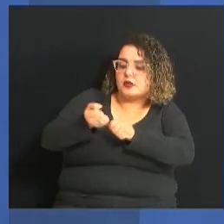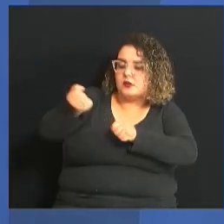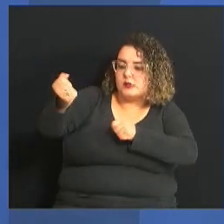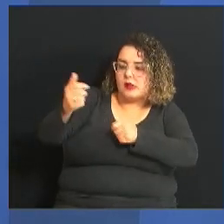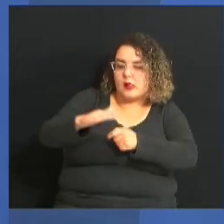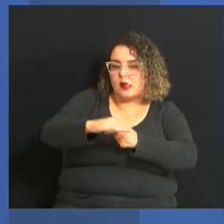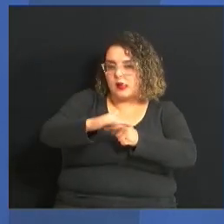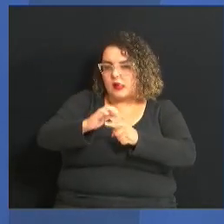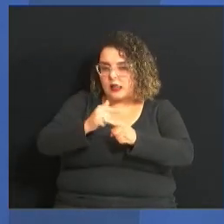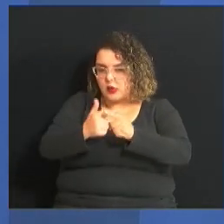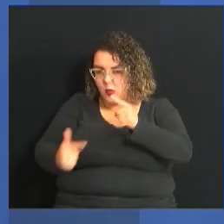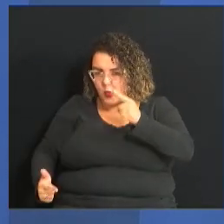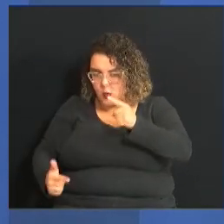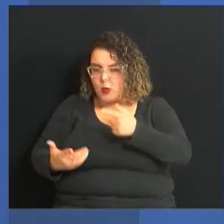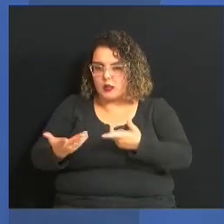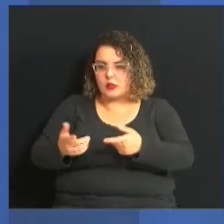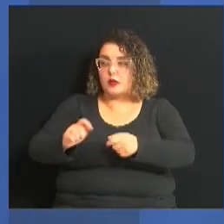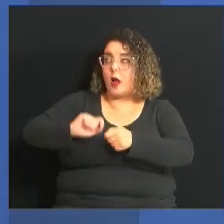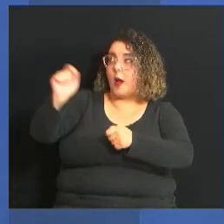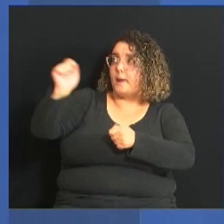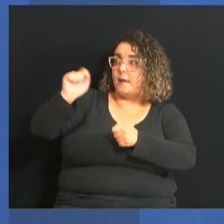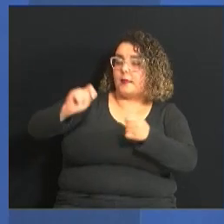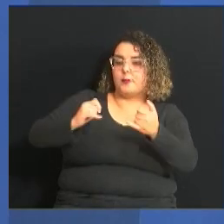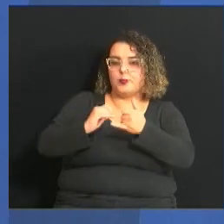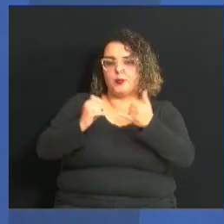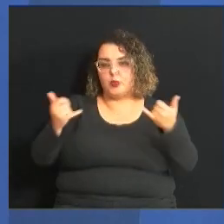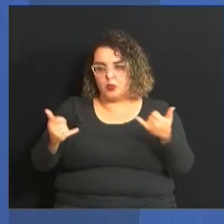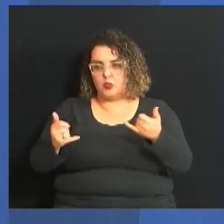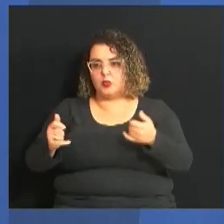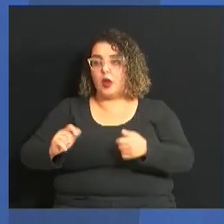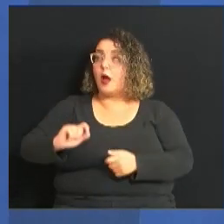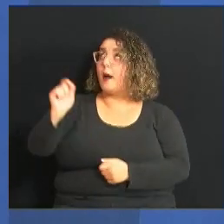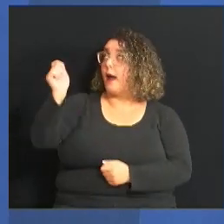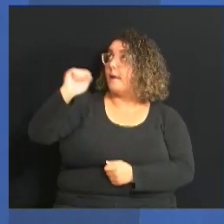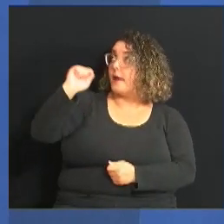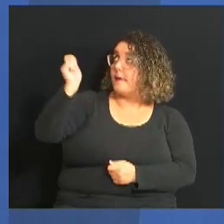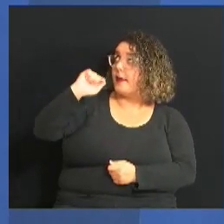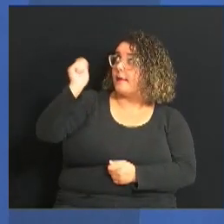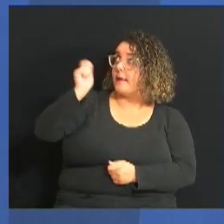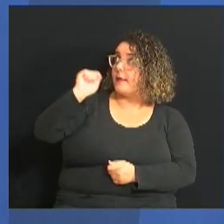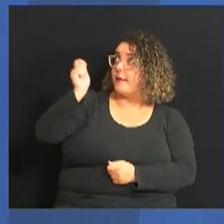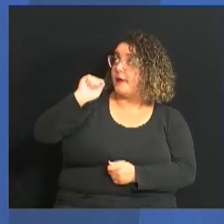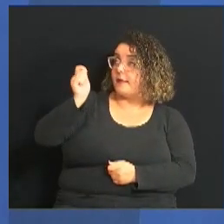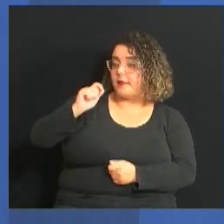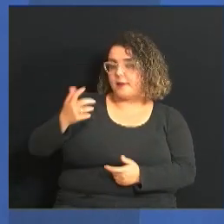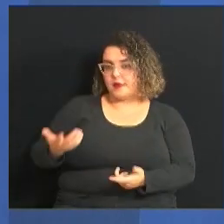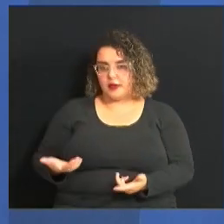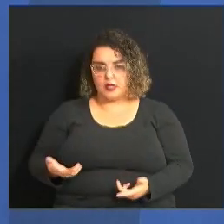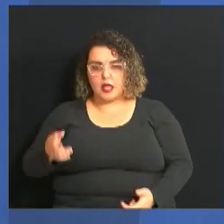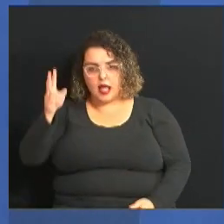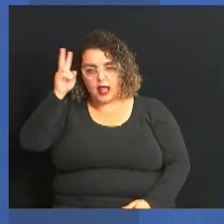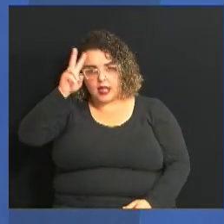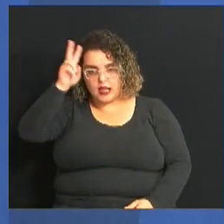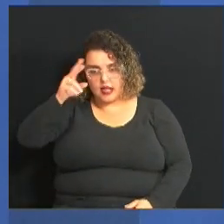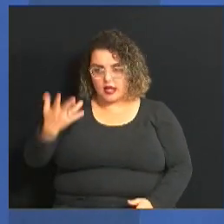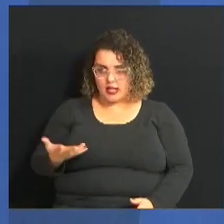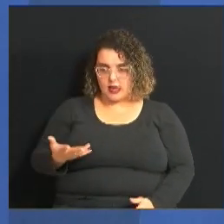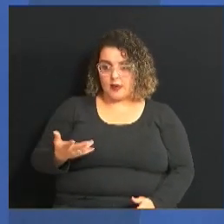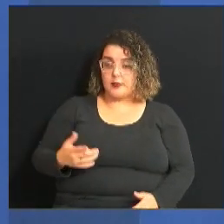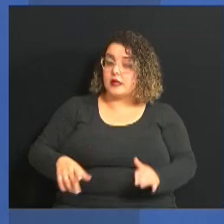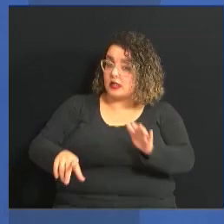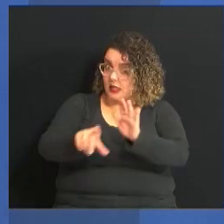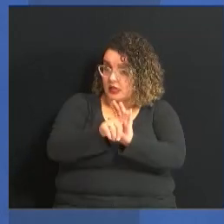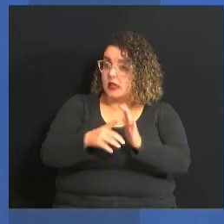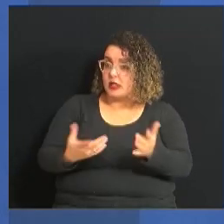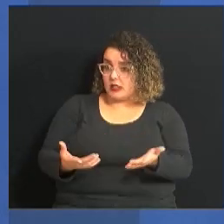cortante em linhas ou fios usados para empinar pipas ela lembra aqui muito embora essa legislação